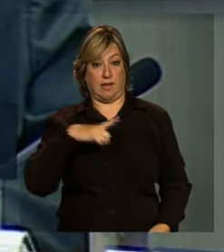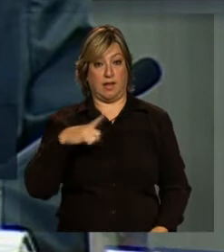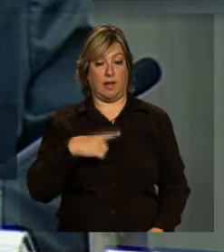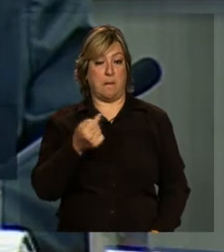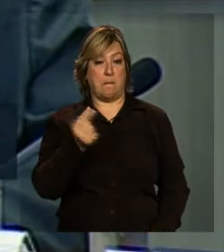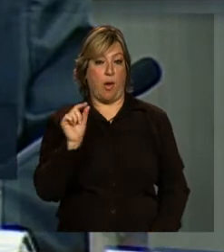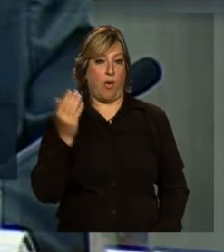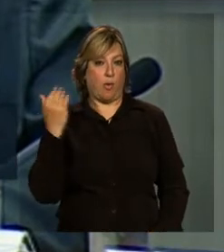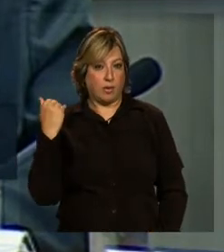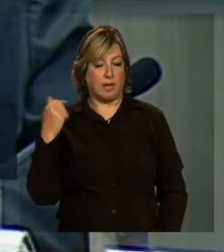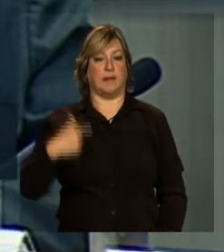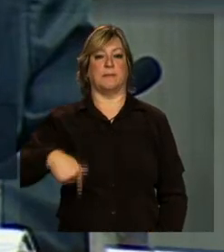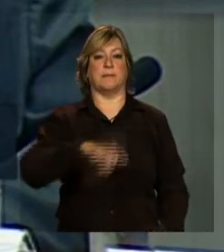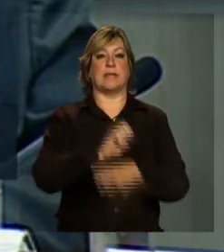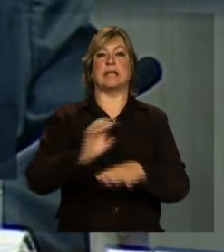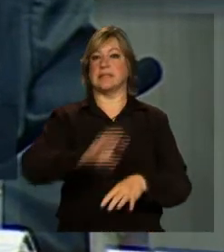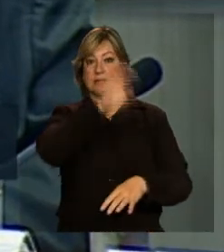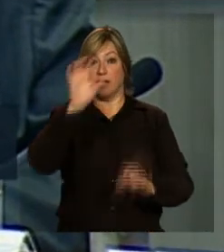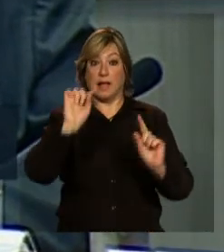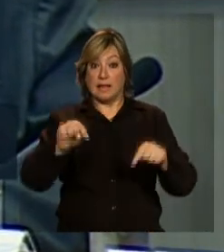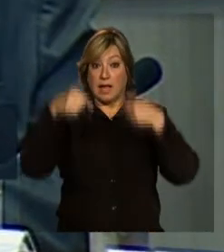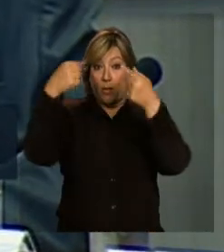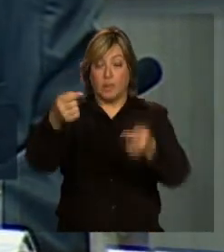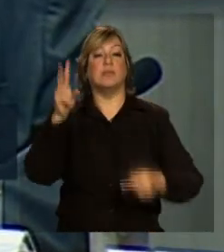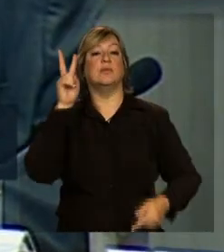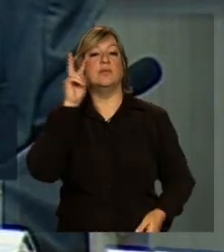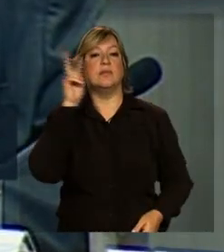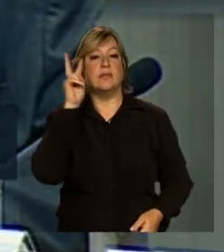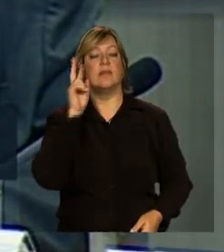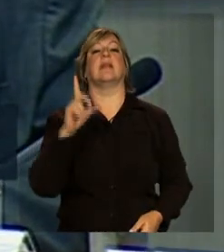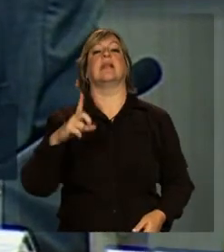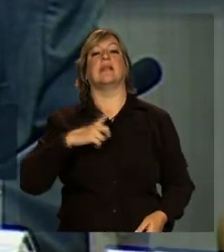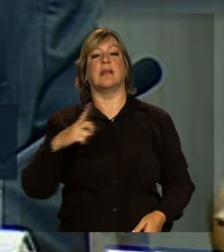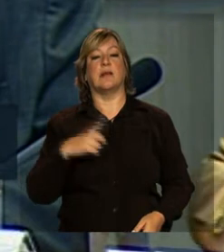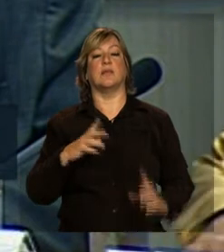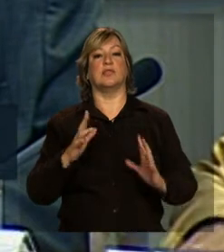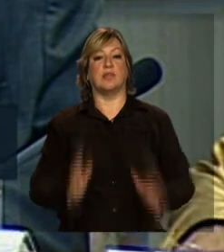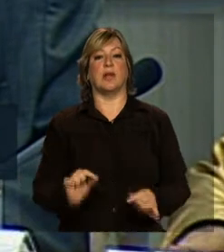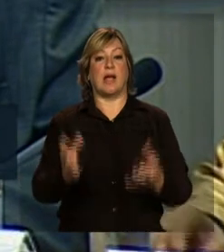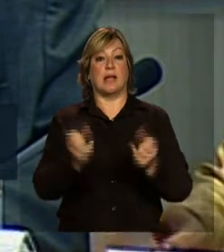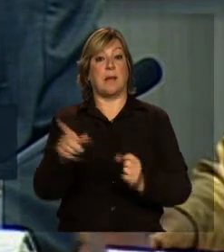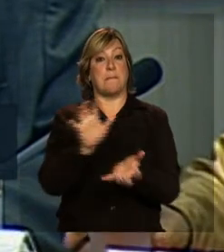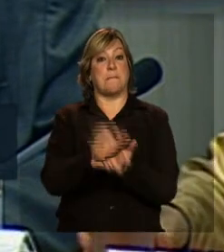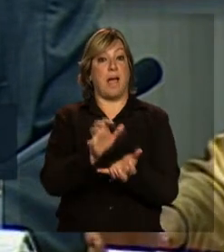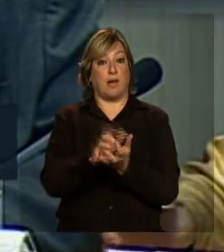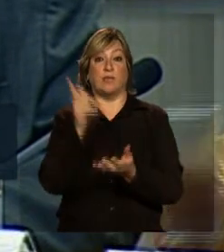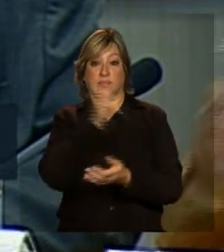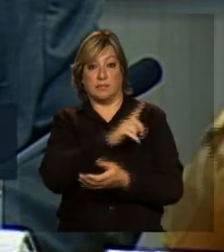pouco esses estados, e na próxima segunda-feira, por exemplo, teremos já a adesão do Estado de